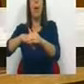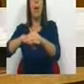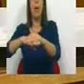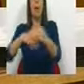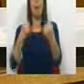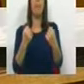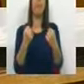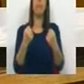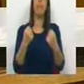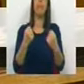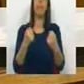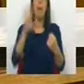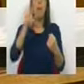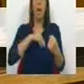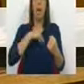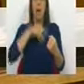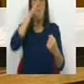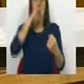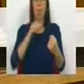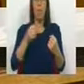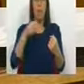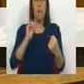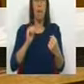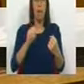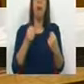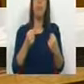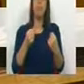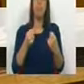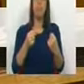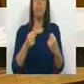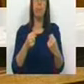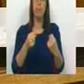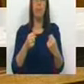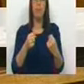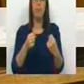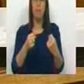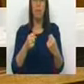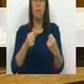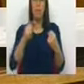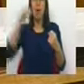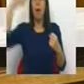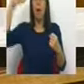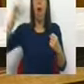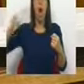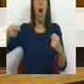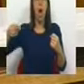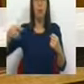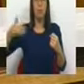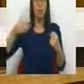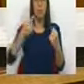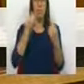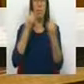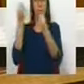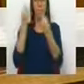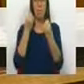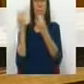pelo caminho fora. Mas a preocupação do governo do PS é o que julgam estar no retrovisor. Estão sempre a